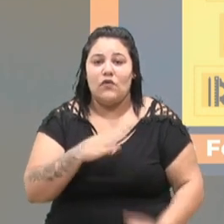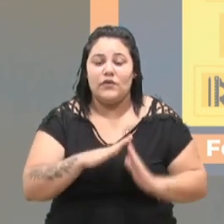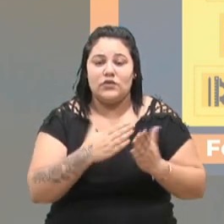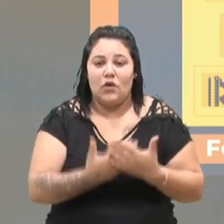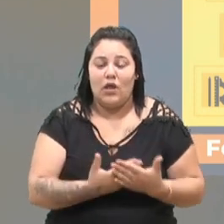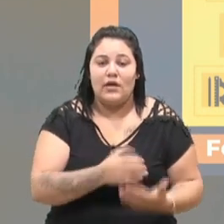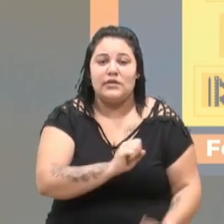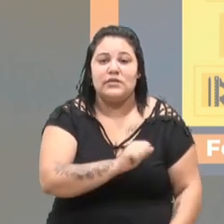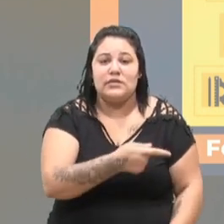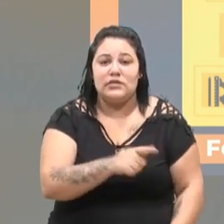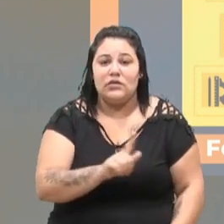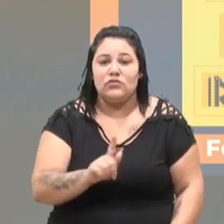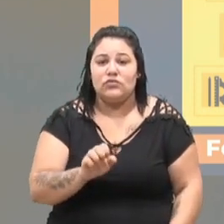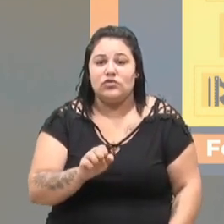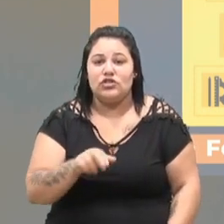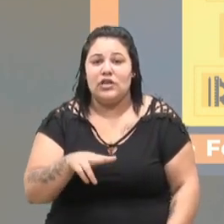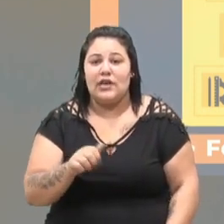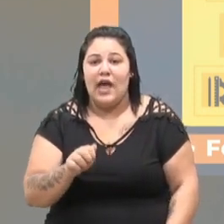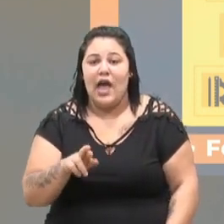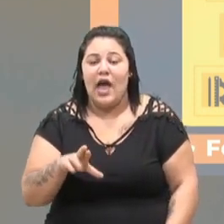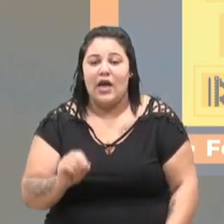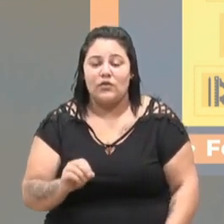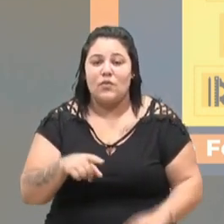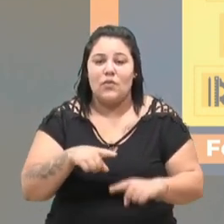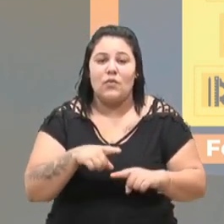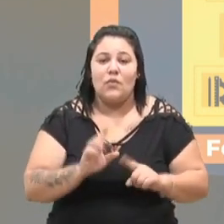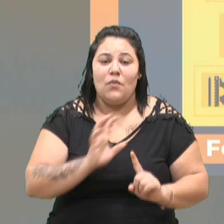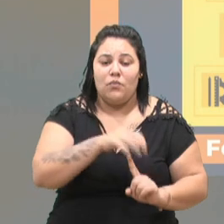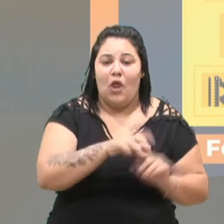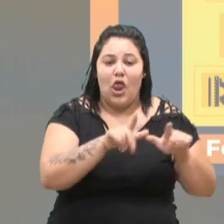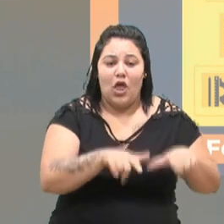Genaro, quadra esportiva, parque e estacionamento,